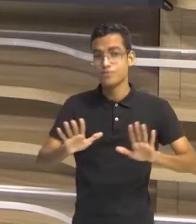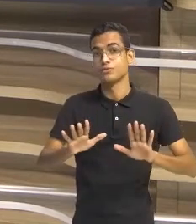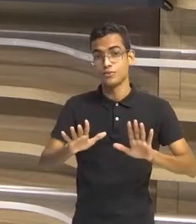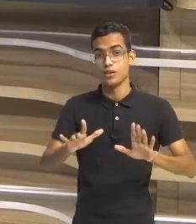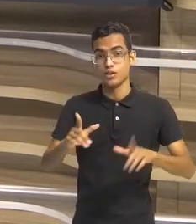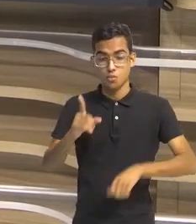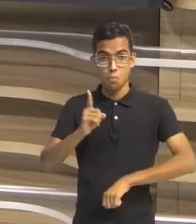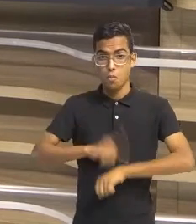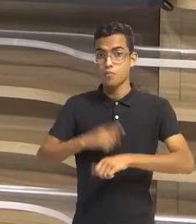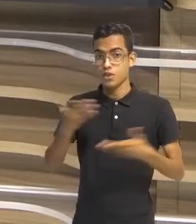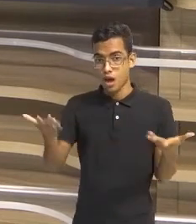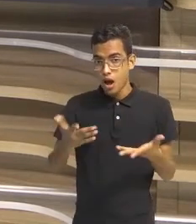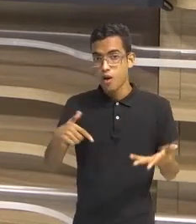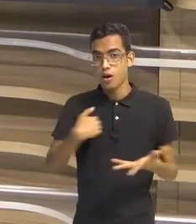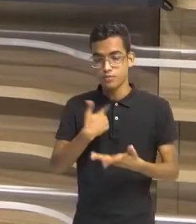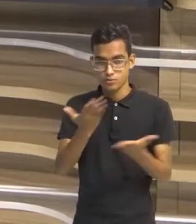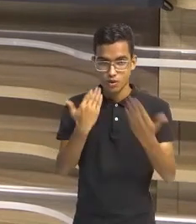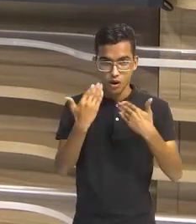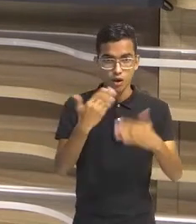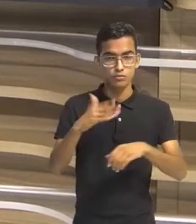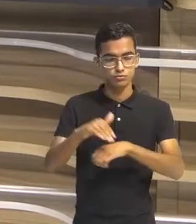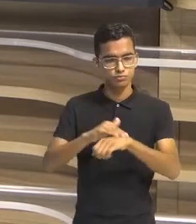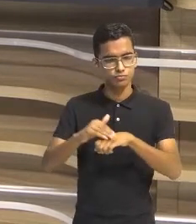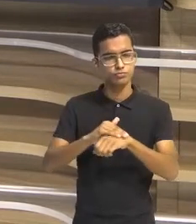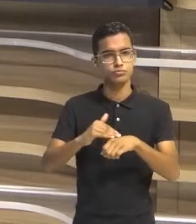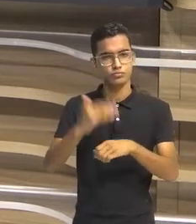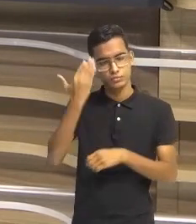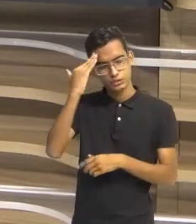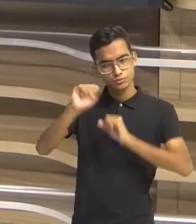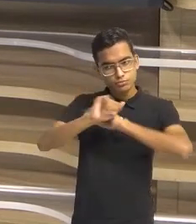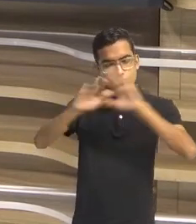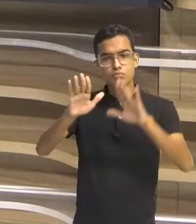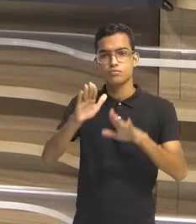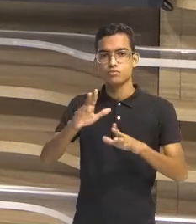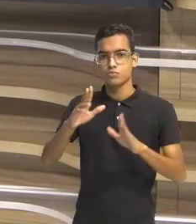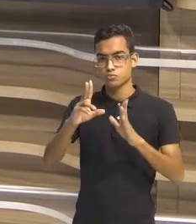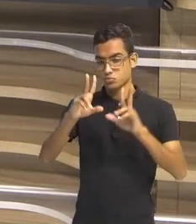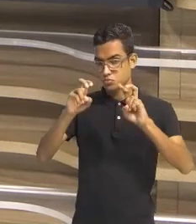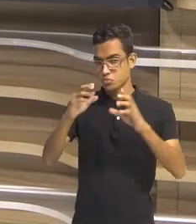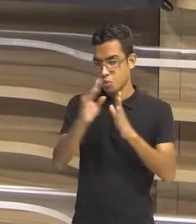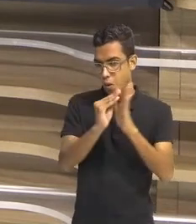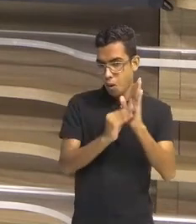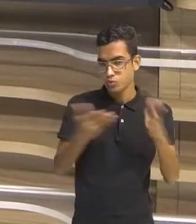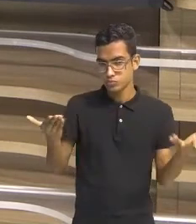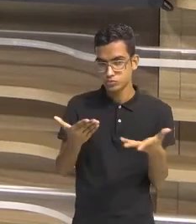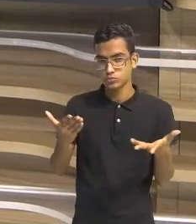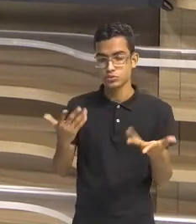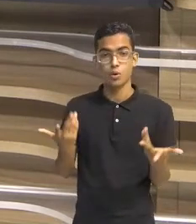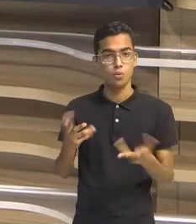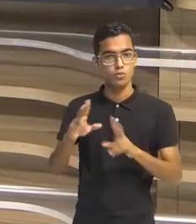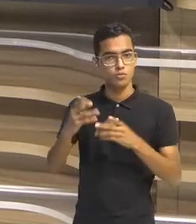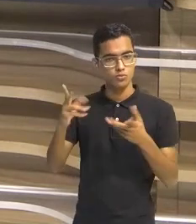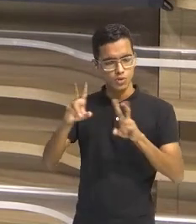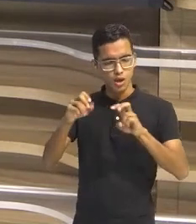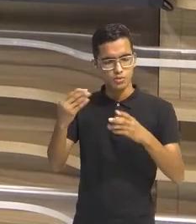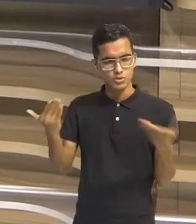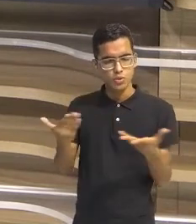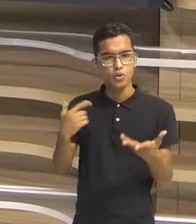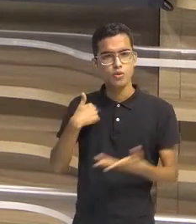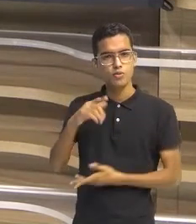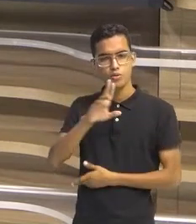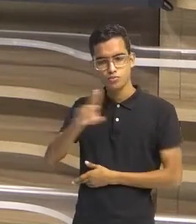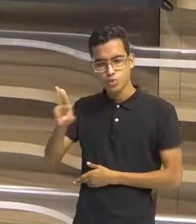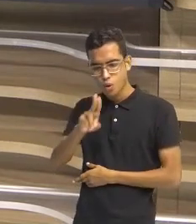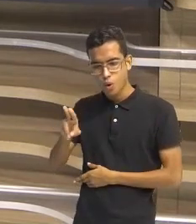Esse é o momento que a gente tem para conversar, para entender um pouquinho melhor o assunto, né? E na aula de hoje, a gente falou de nomenclatura das cadeias